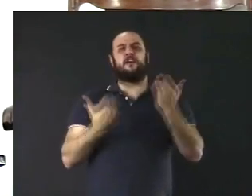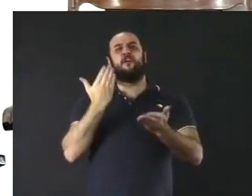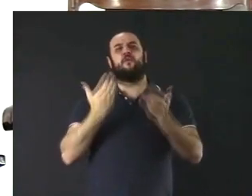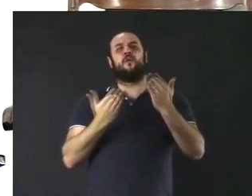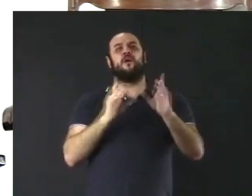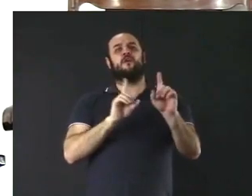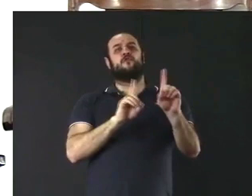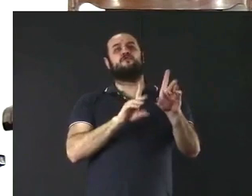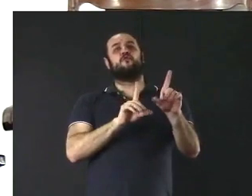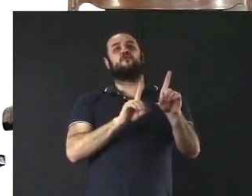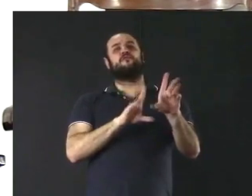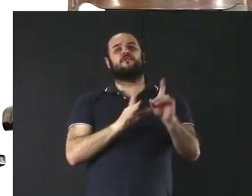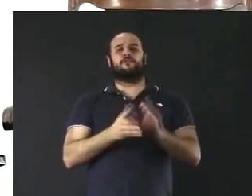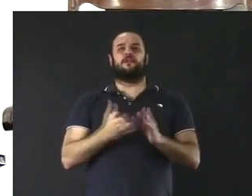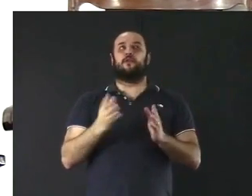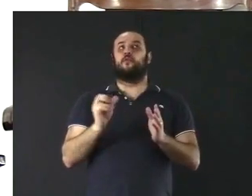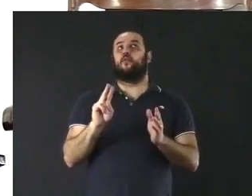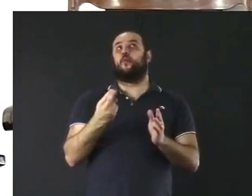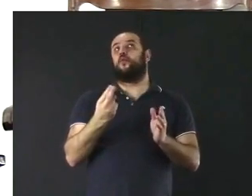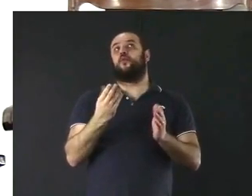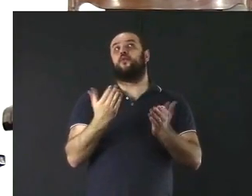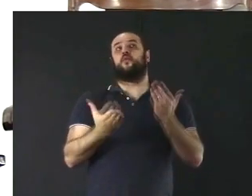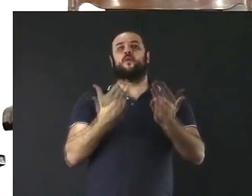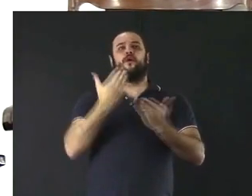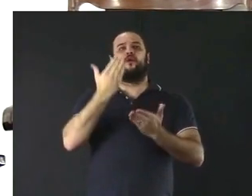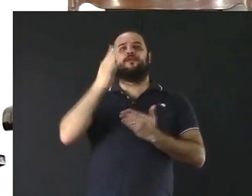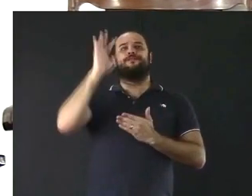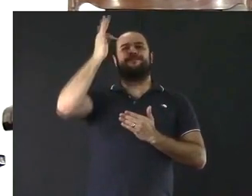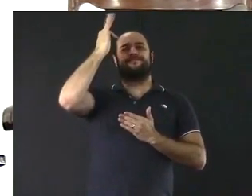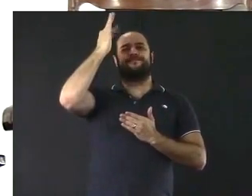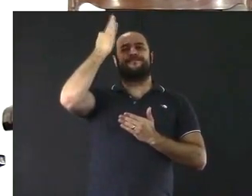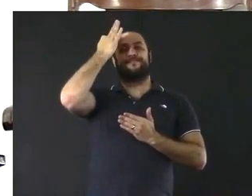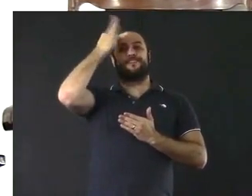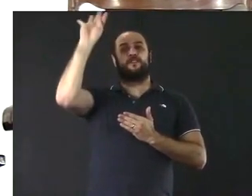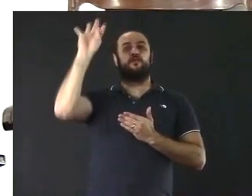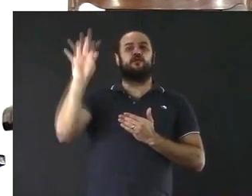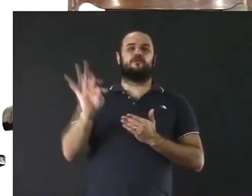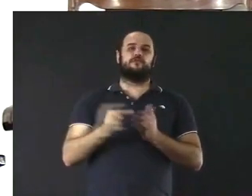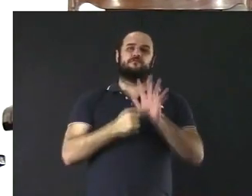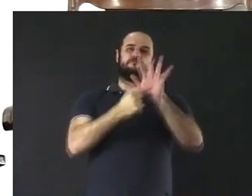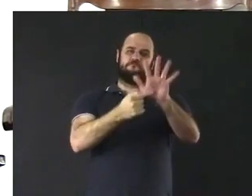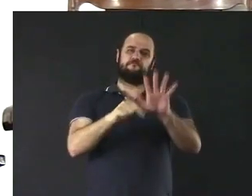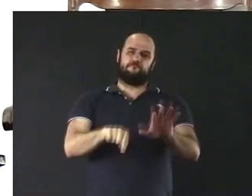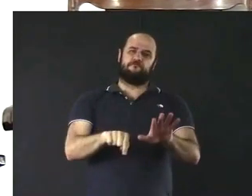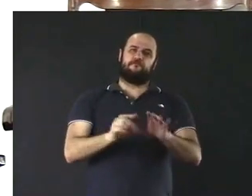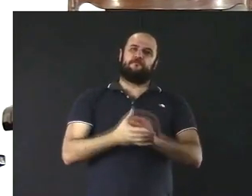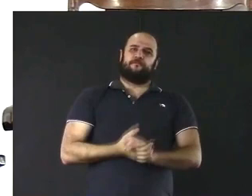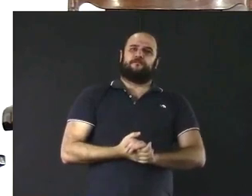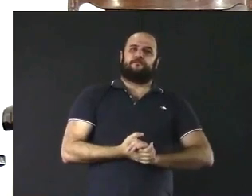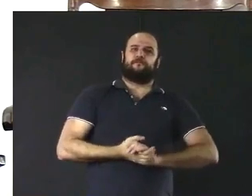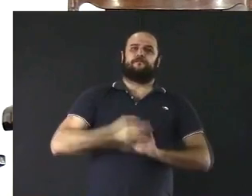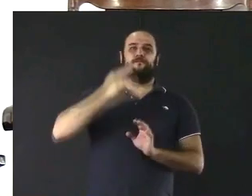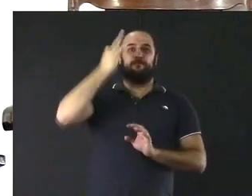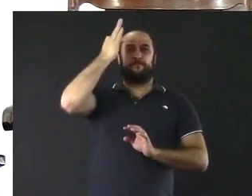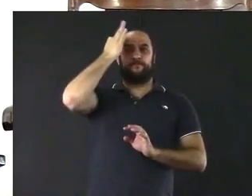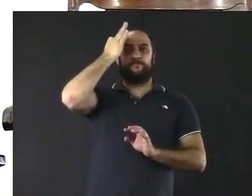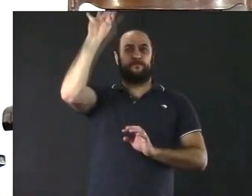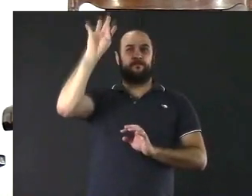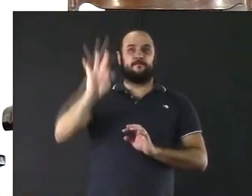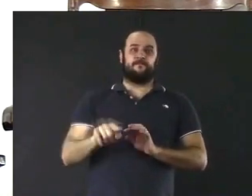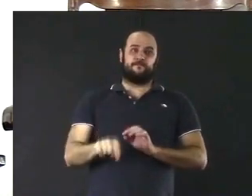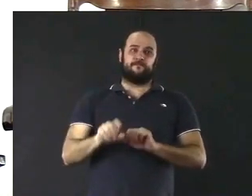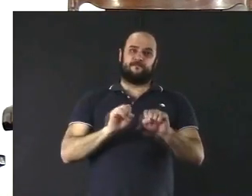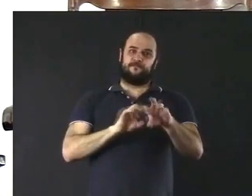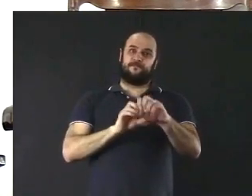a doutrina ou qual é a teologia que o texto nos revela. E a teologia que o texto está nos